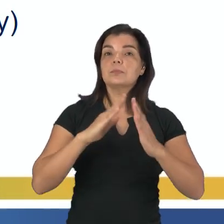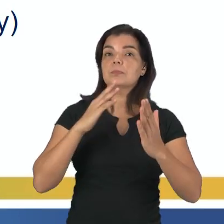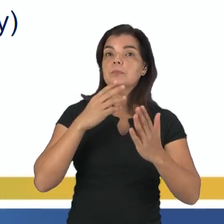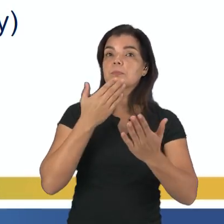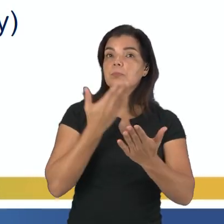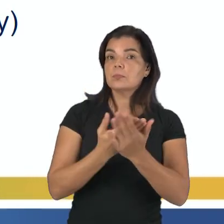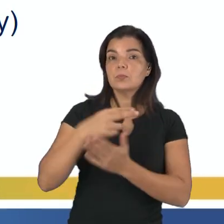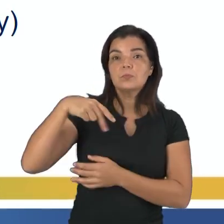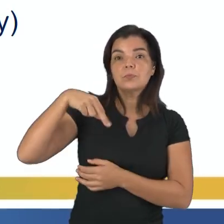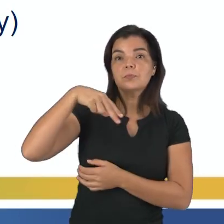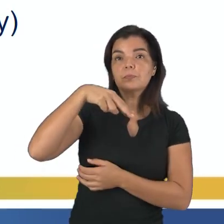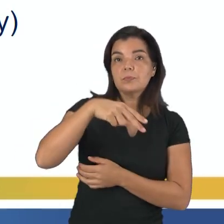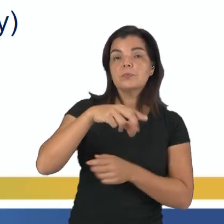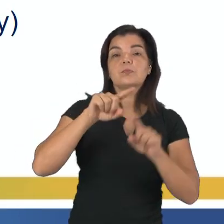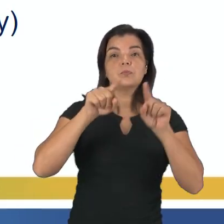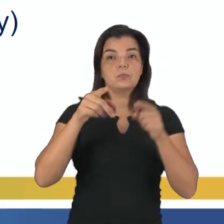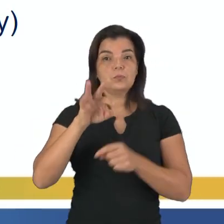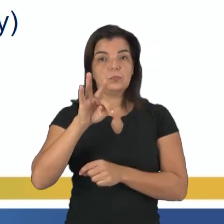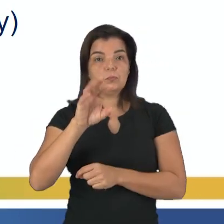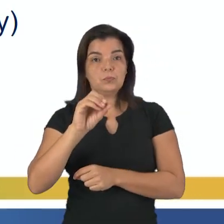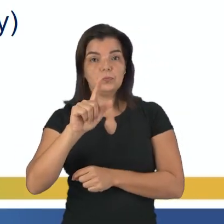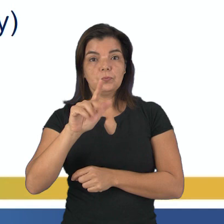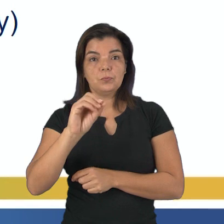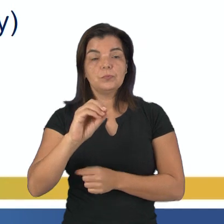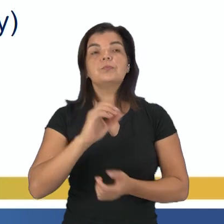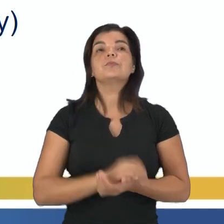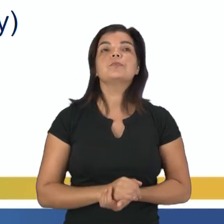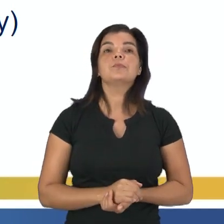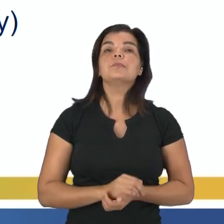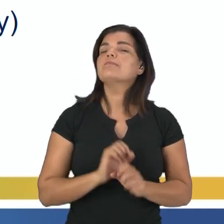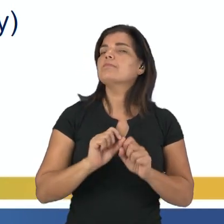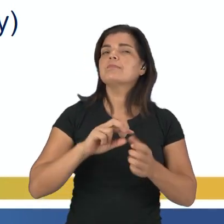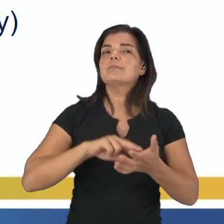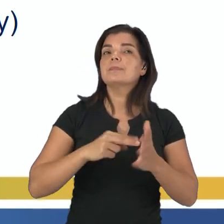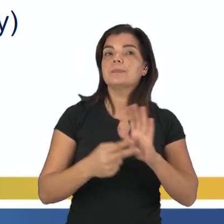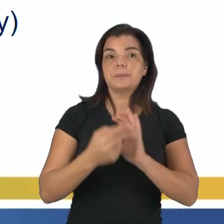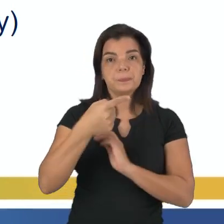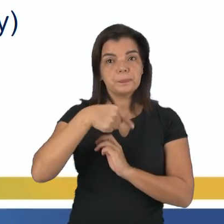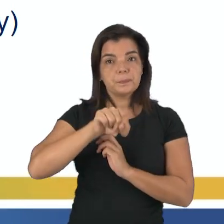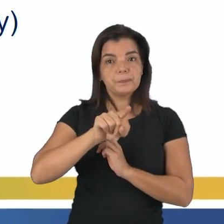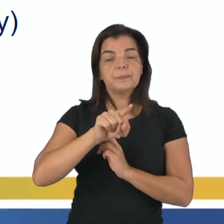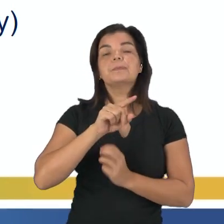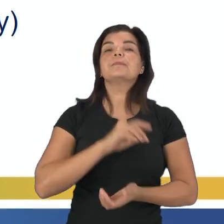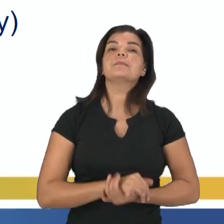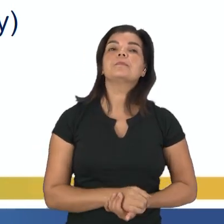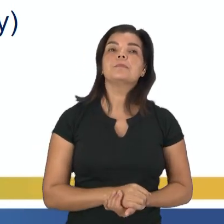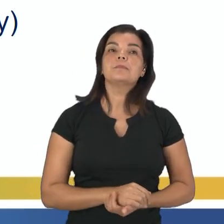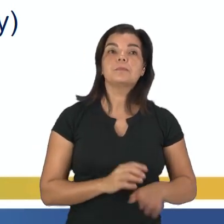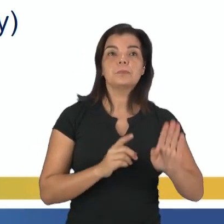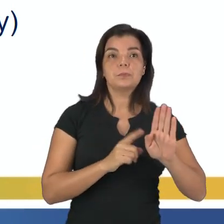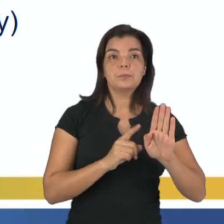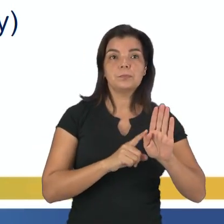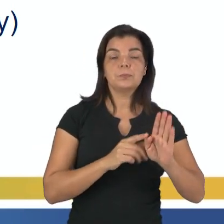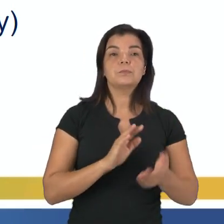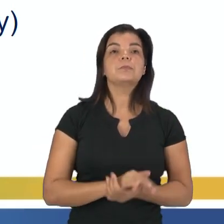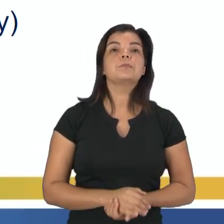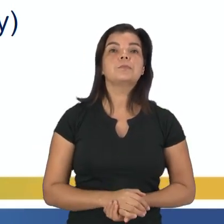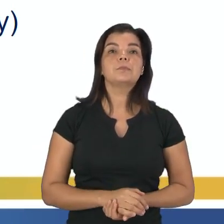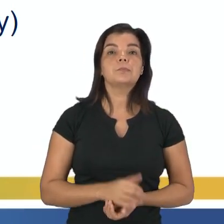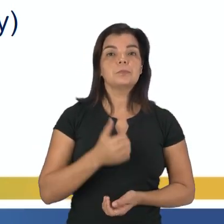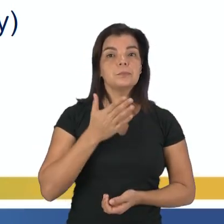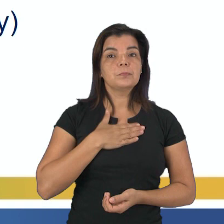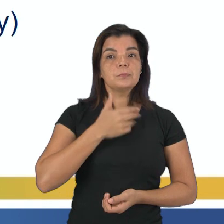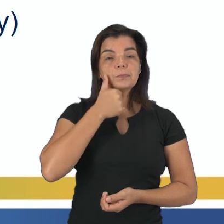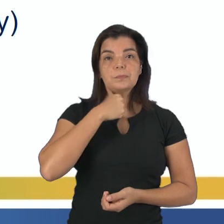a pé. E entre parênteses, vocês vão usar o verbo to go, que é o verbo ir. Letra B, my mother,